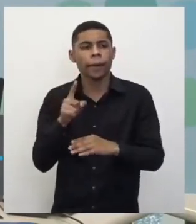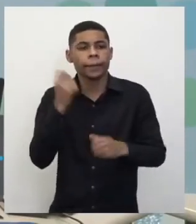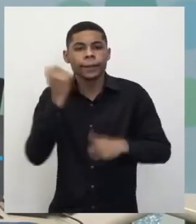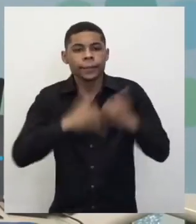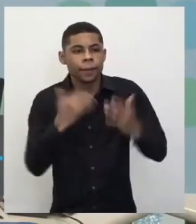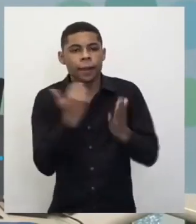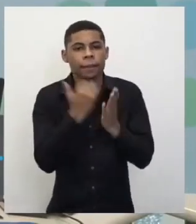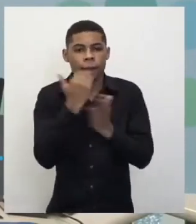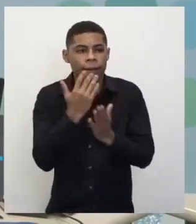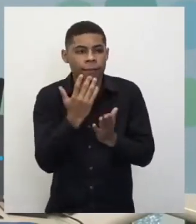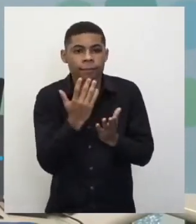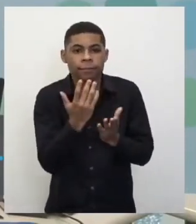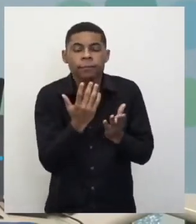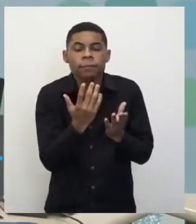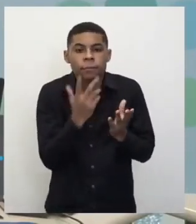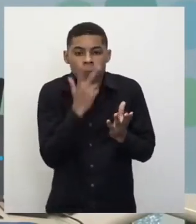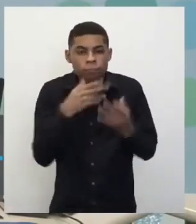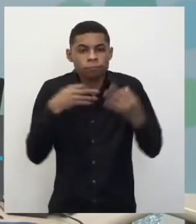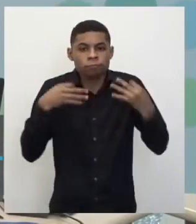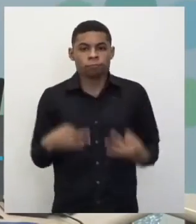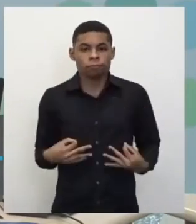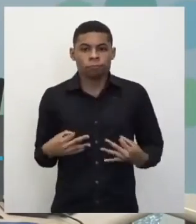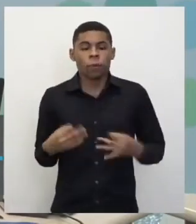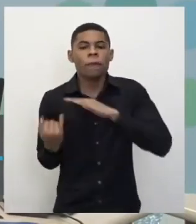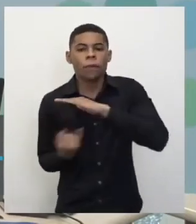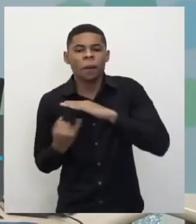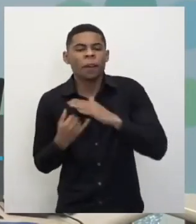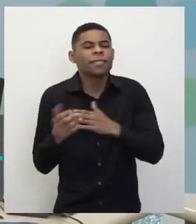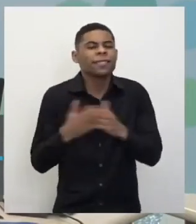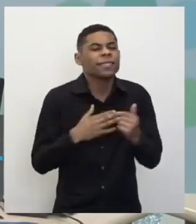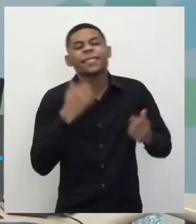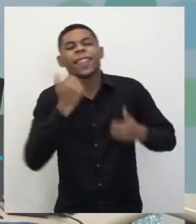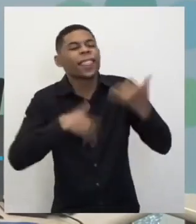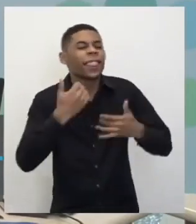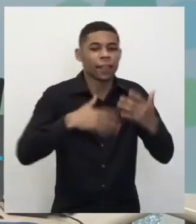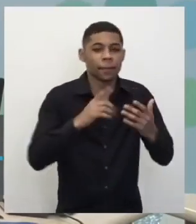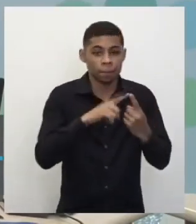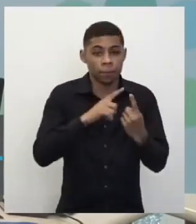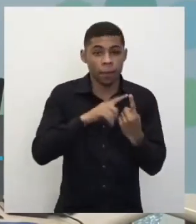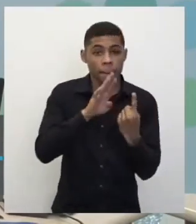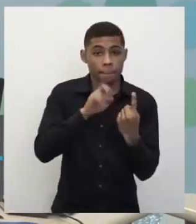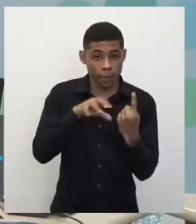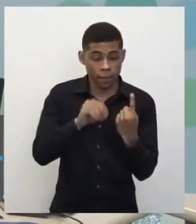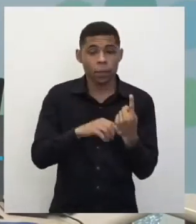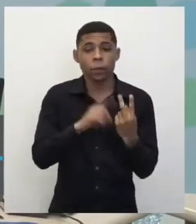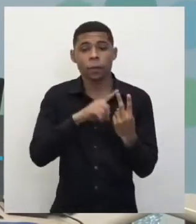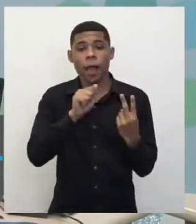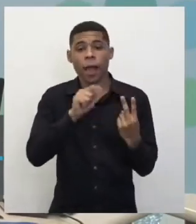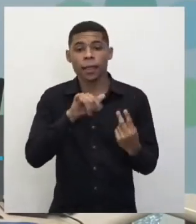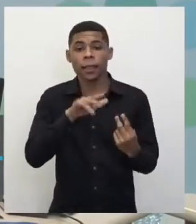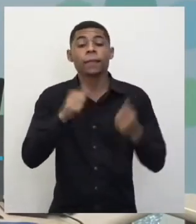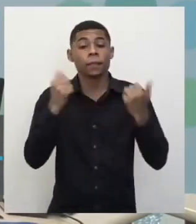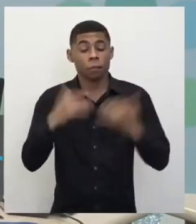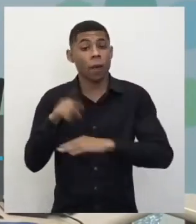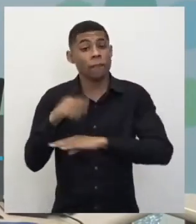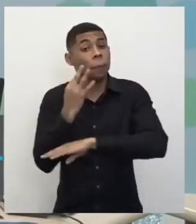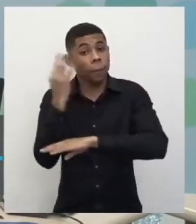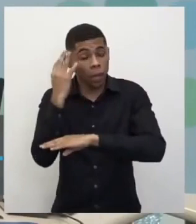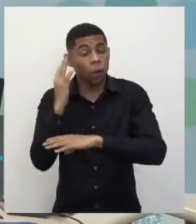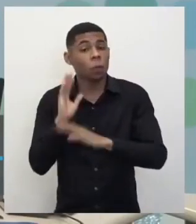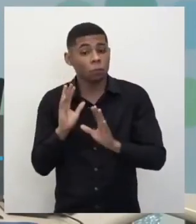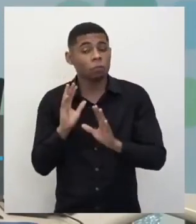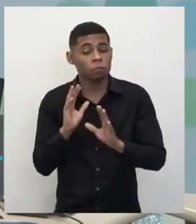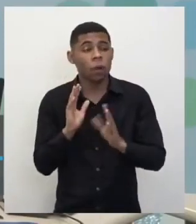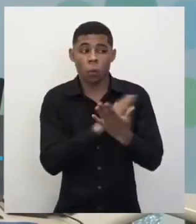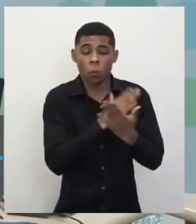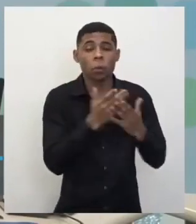O Richard disse que é formal também, uma linguagem formal. O aluno Breno e a Lívia, formal.